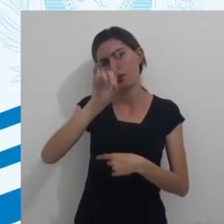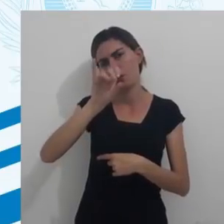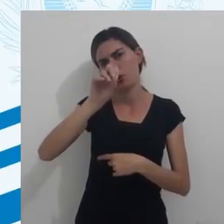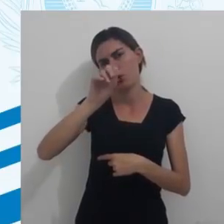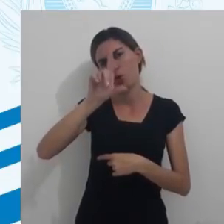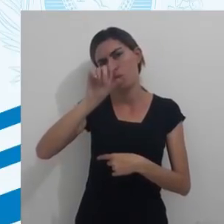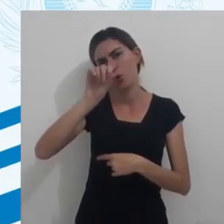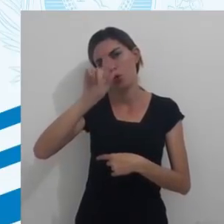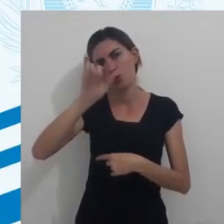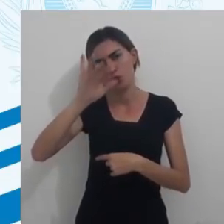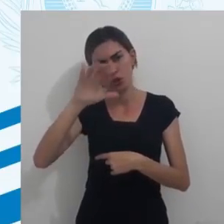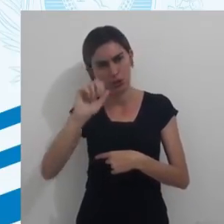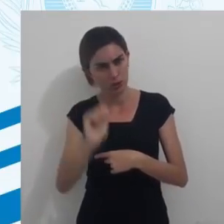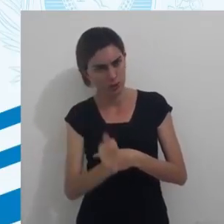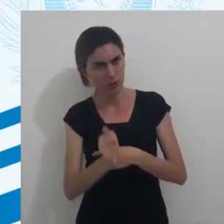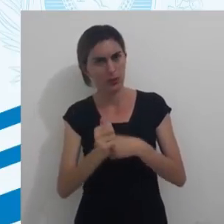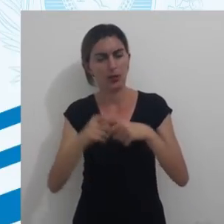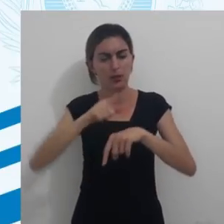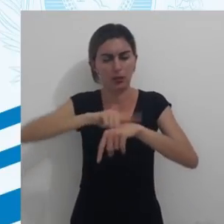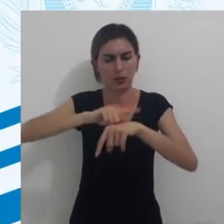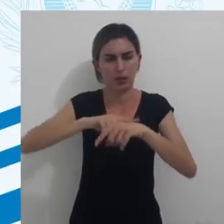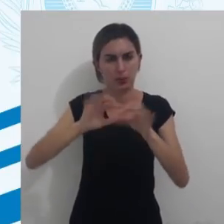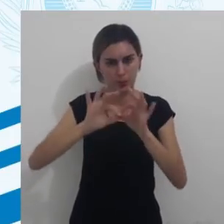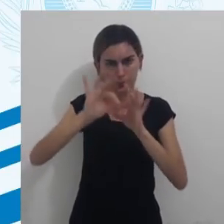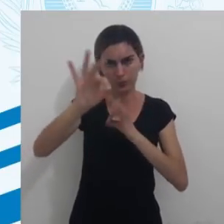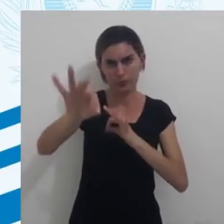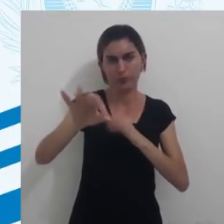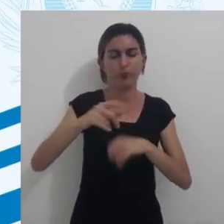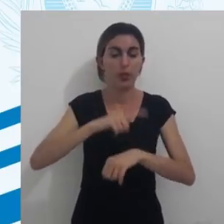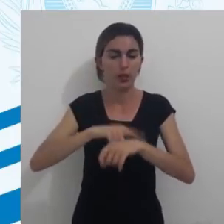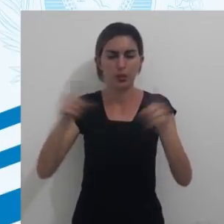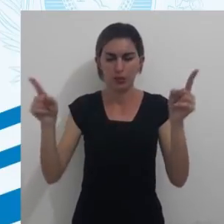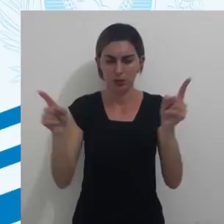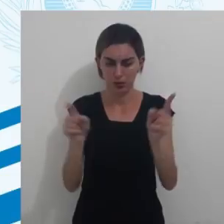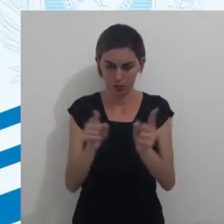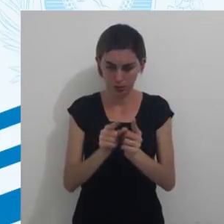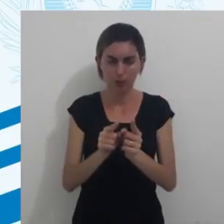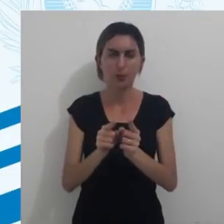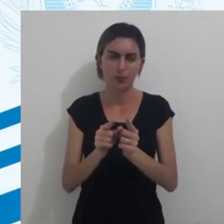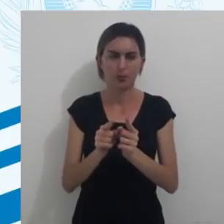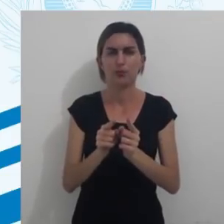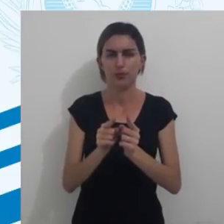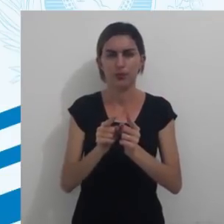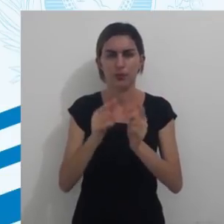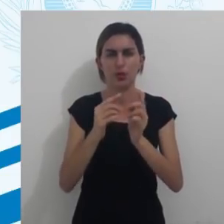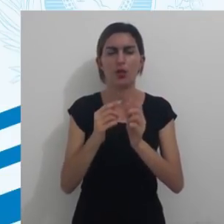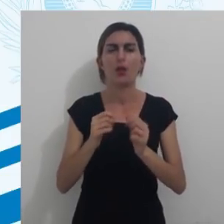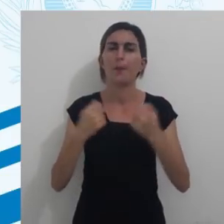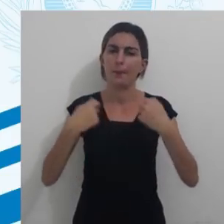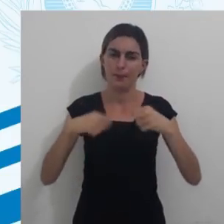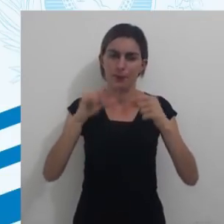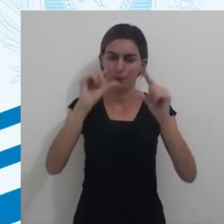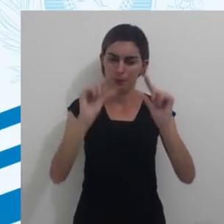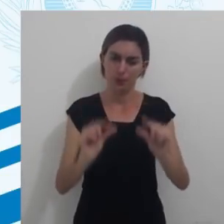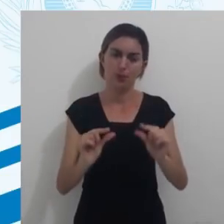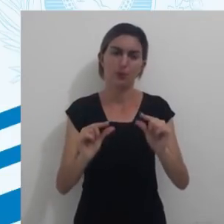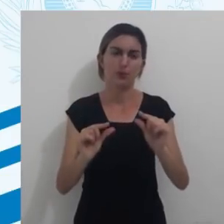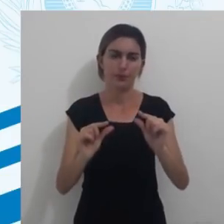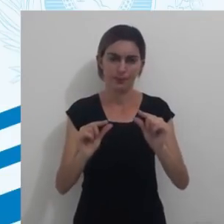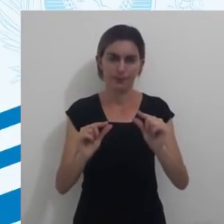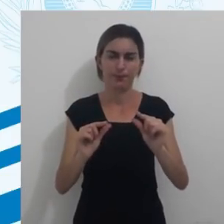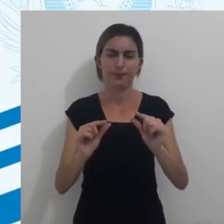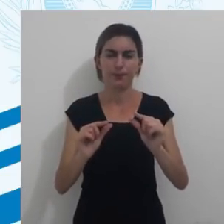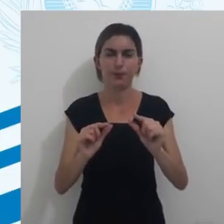tempo, blindagem e distância. A redução do tempo de exposição ao mínimo necessário